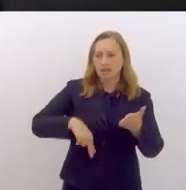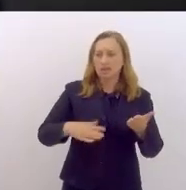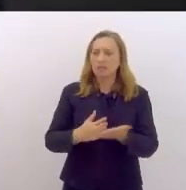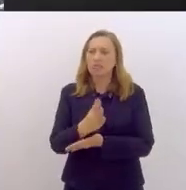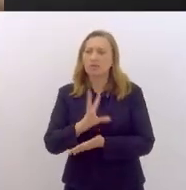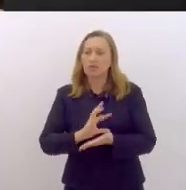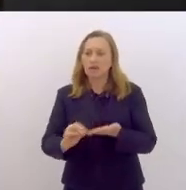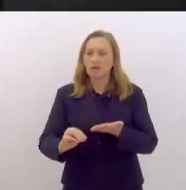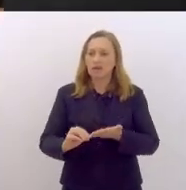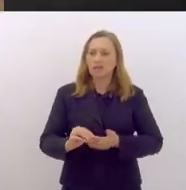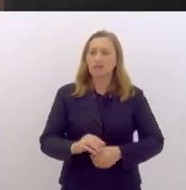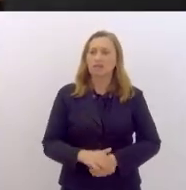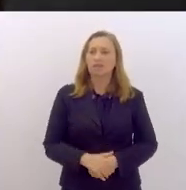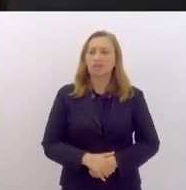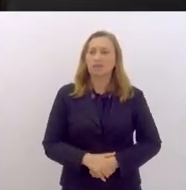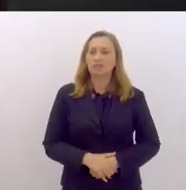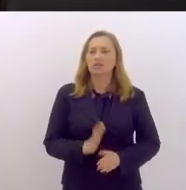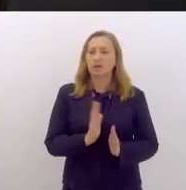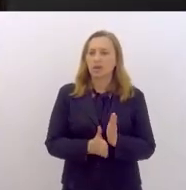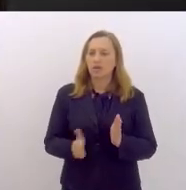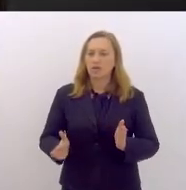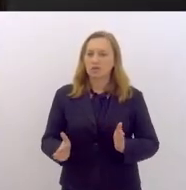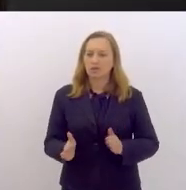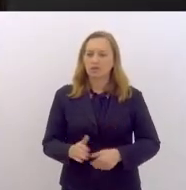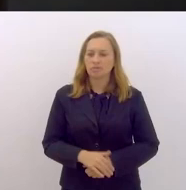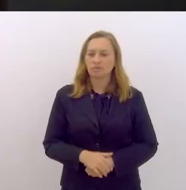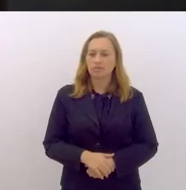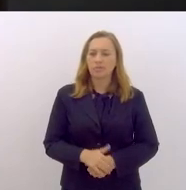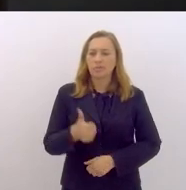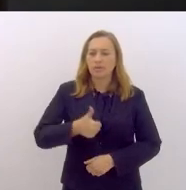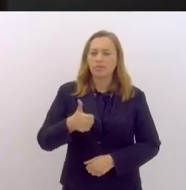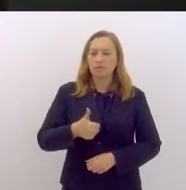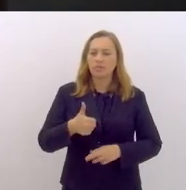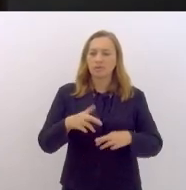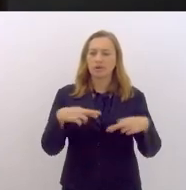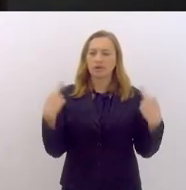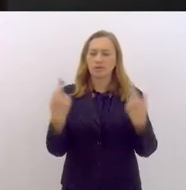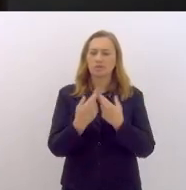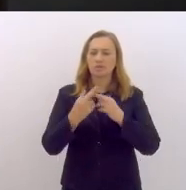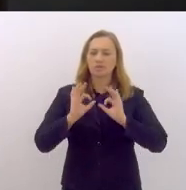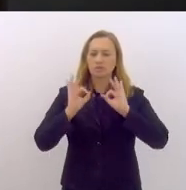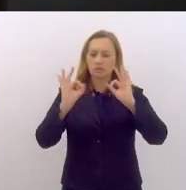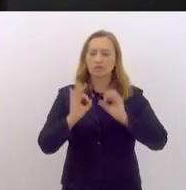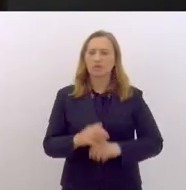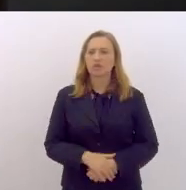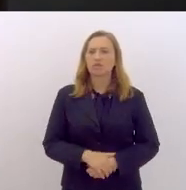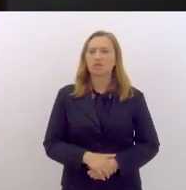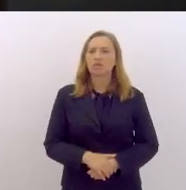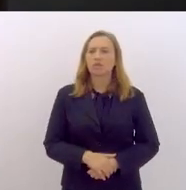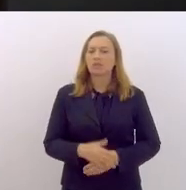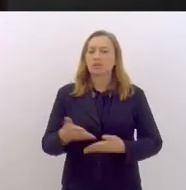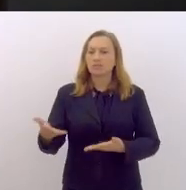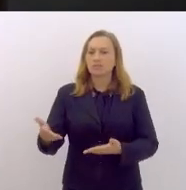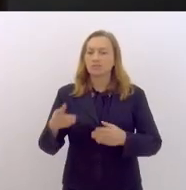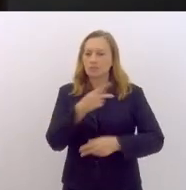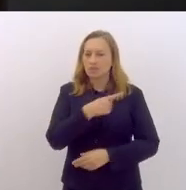ata, passa-se a ordem da primeira sessão extraordinária. A presidência,